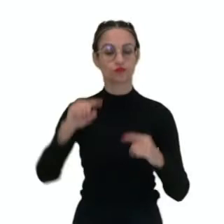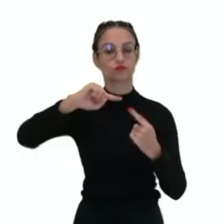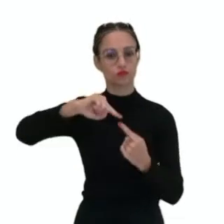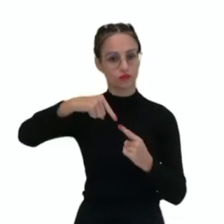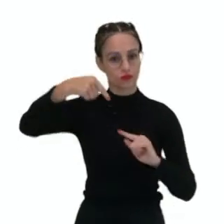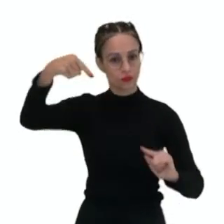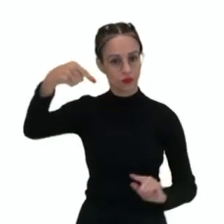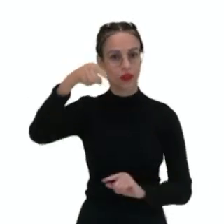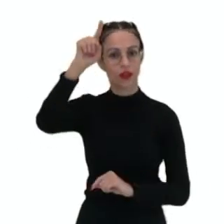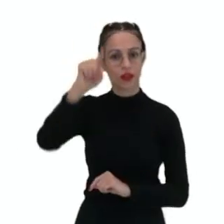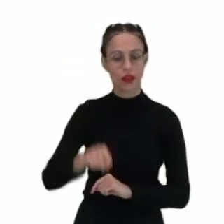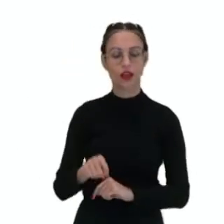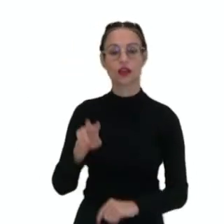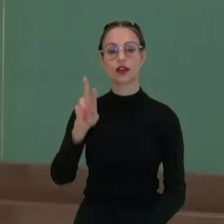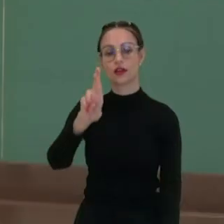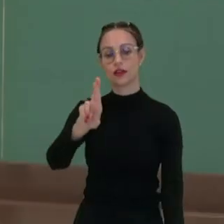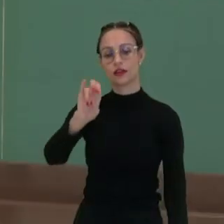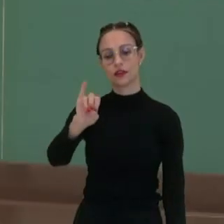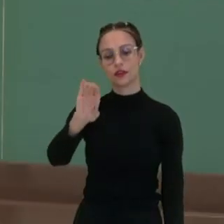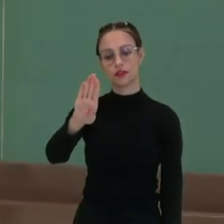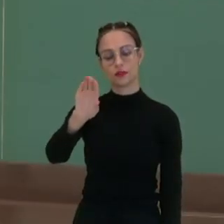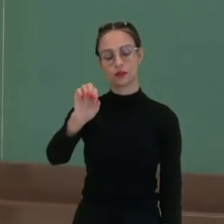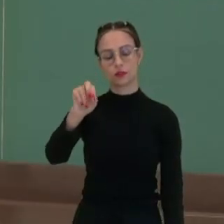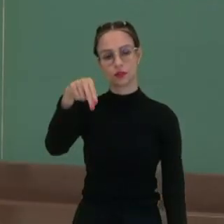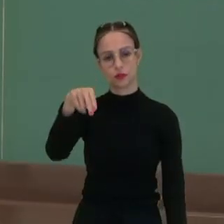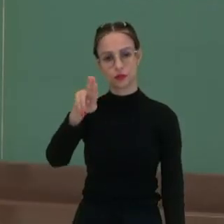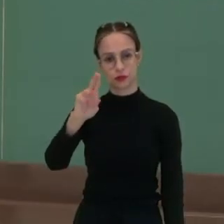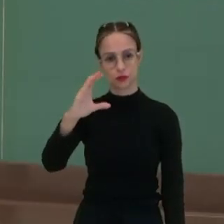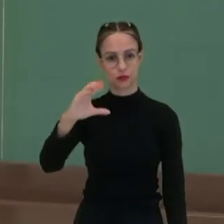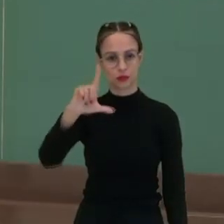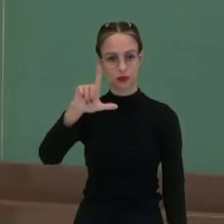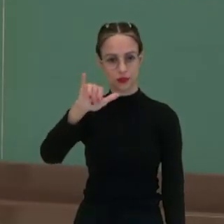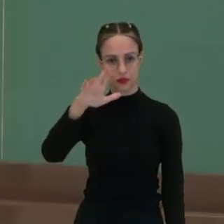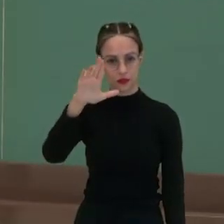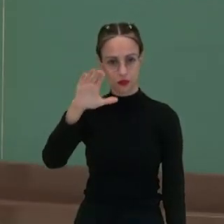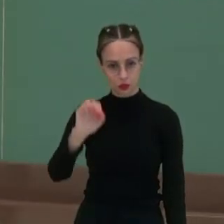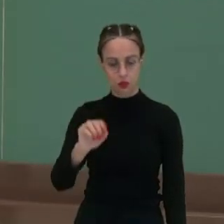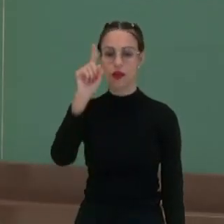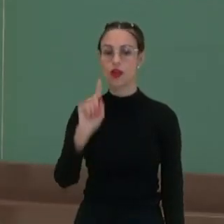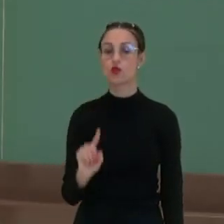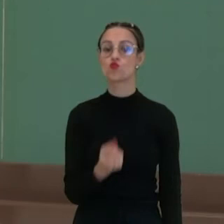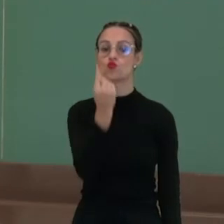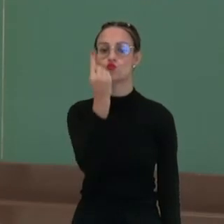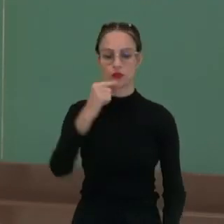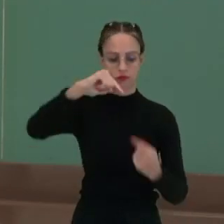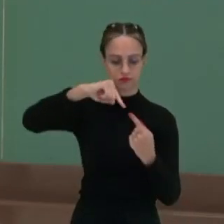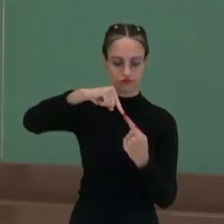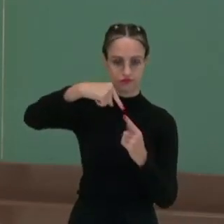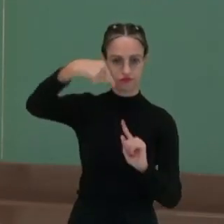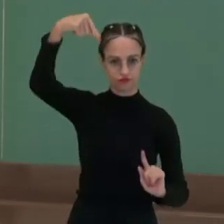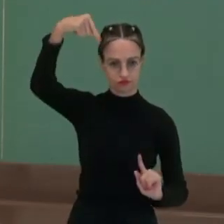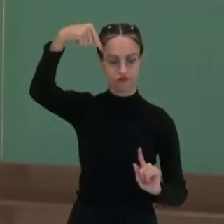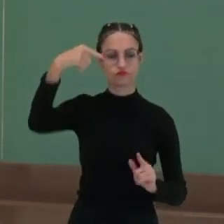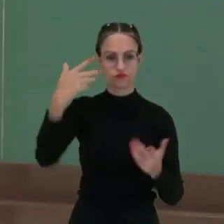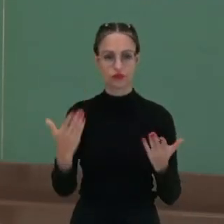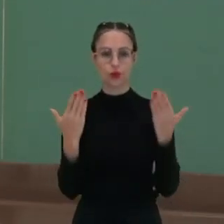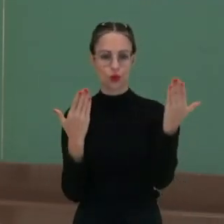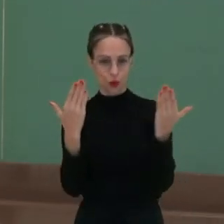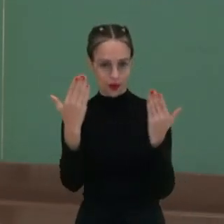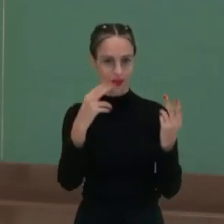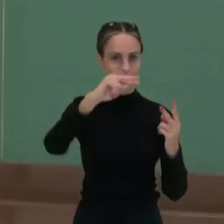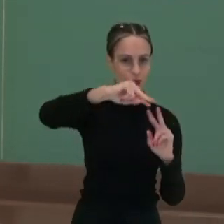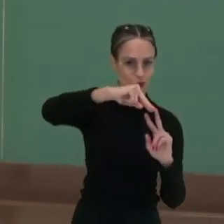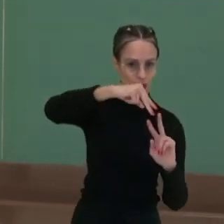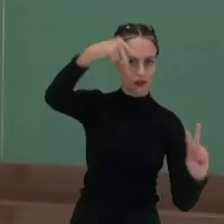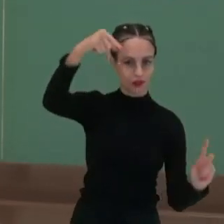o ácido ribonucleico. É uma molécula de cadeia única. Então, já vamos comparando